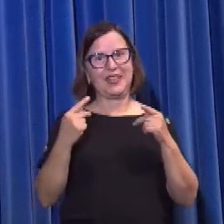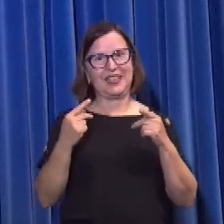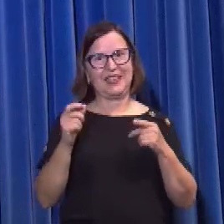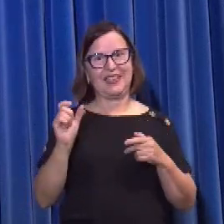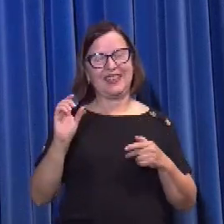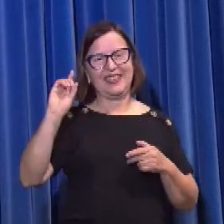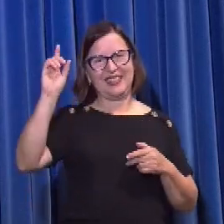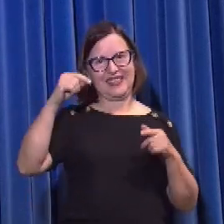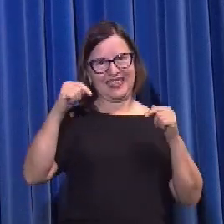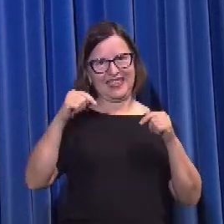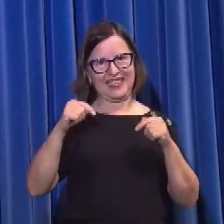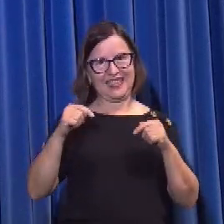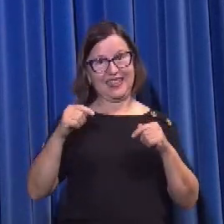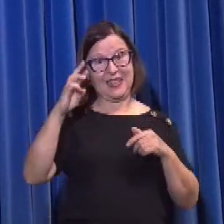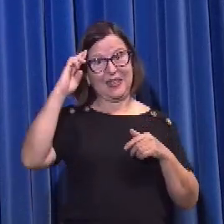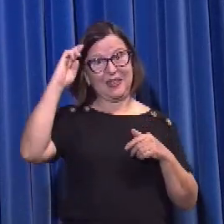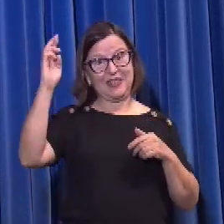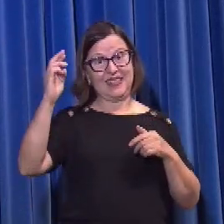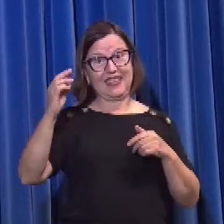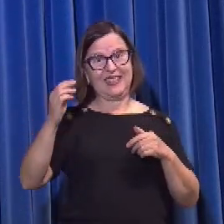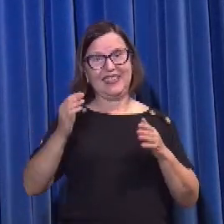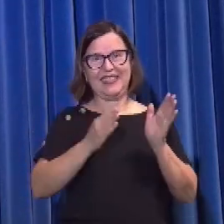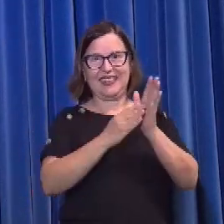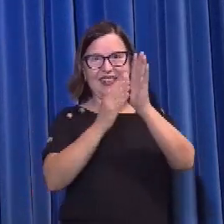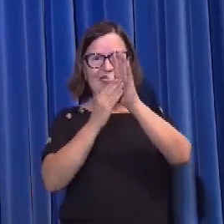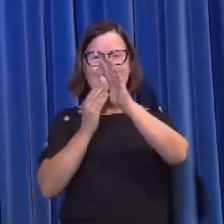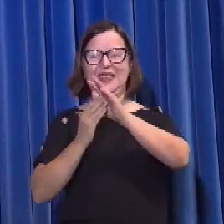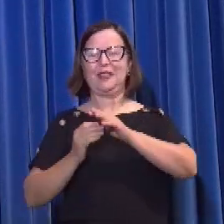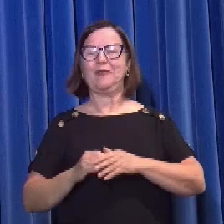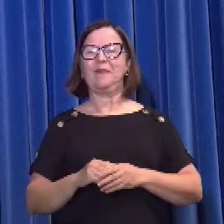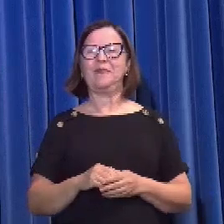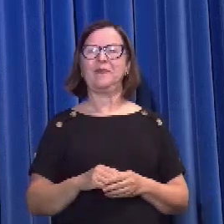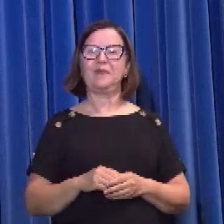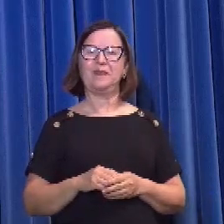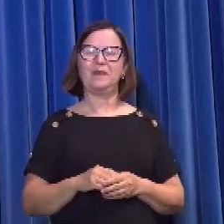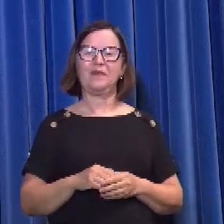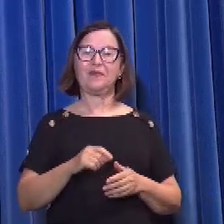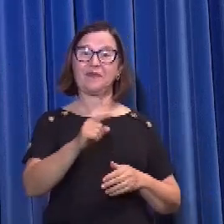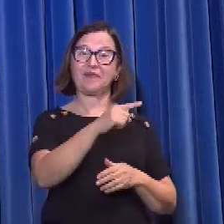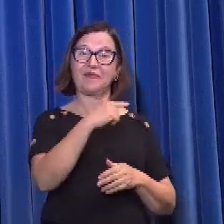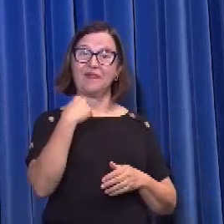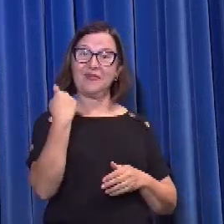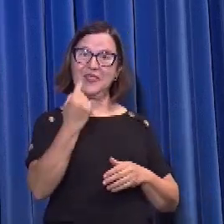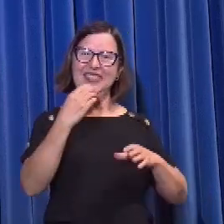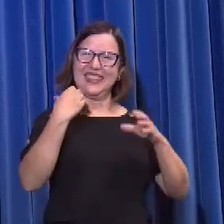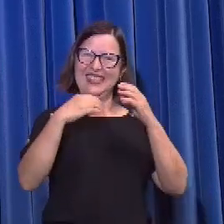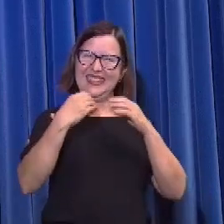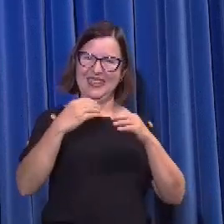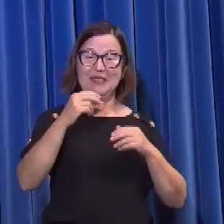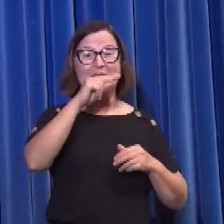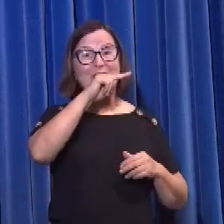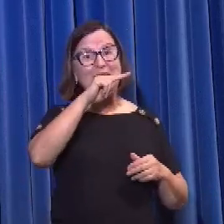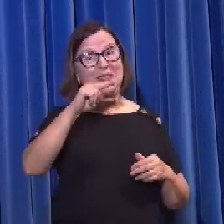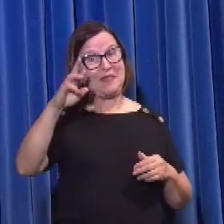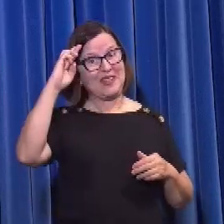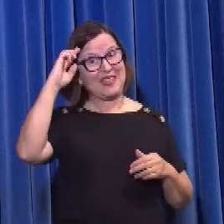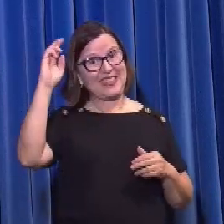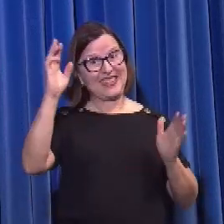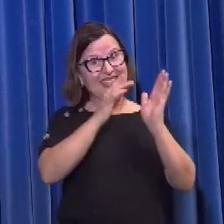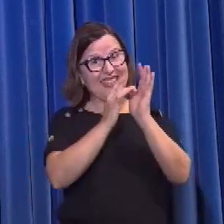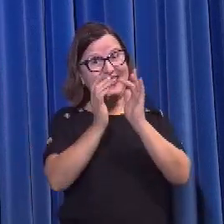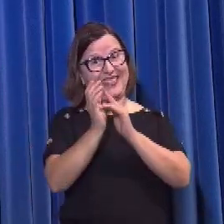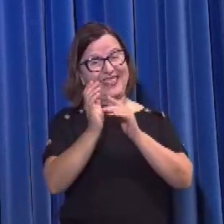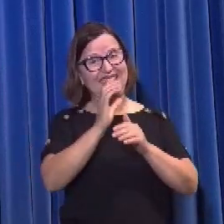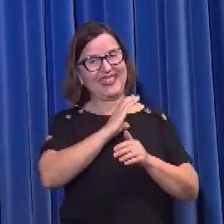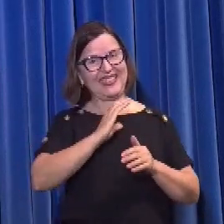nessa situação. E nós cantamos aqui que o nome do Senhor Jesus Cristo está acima